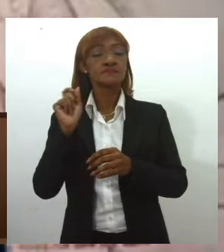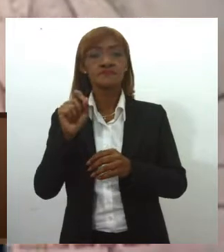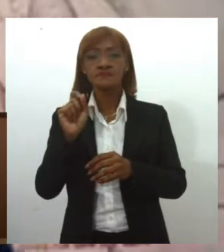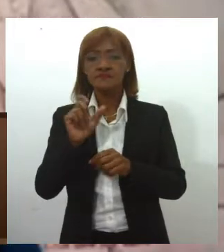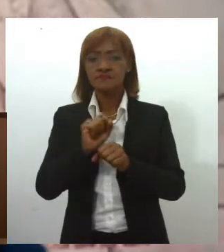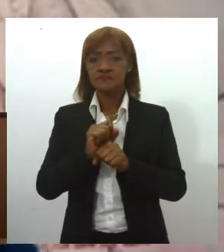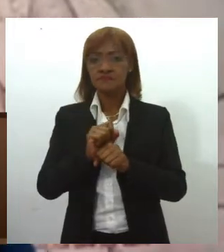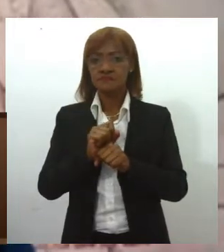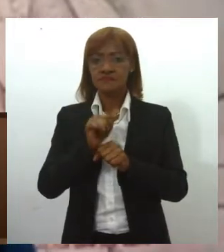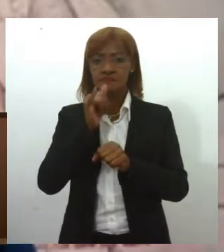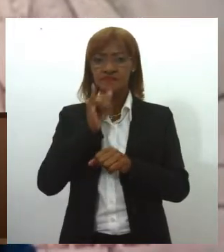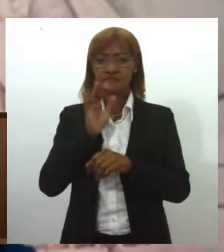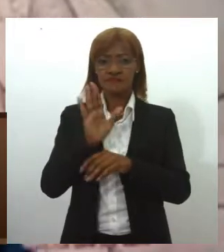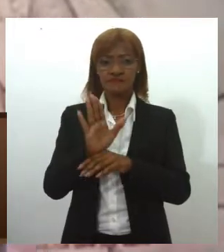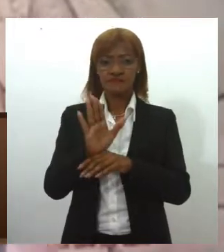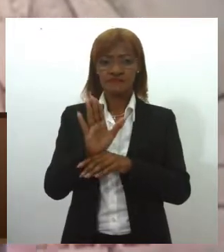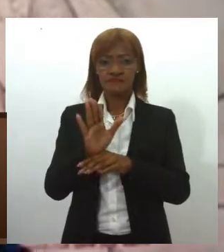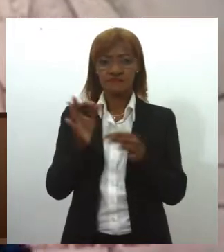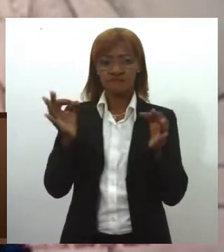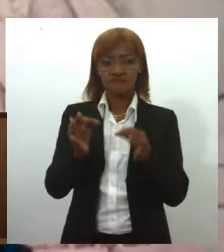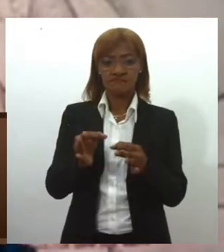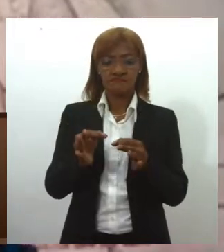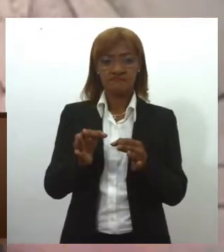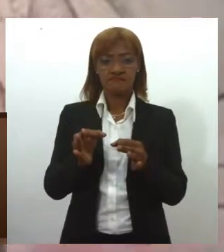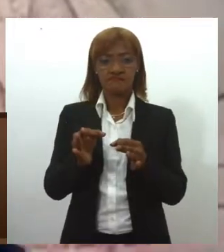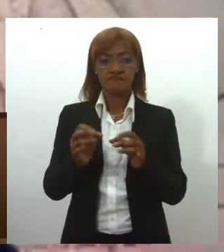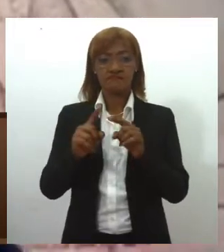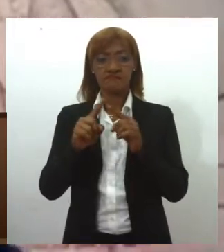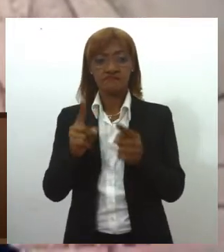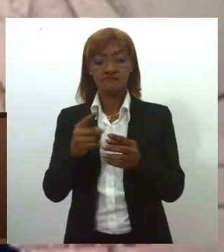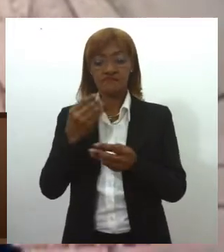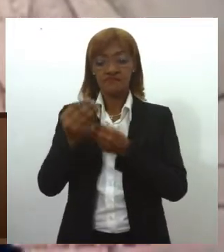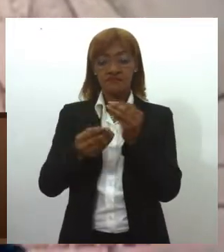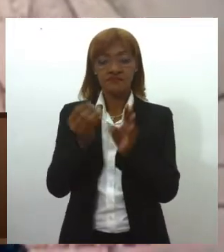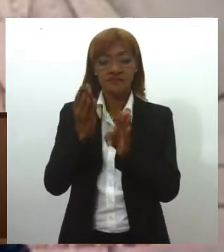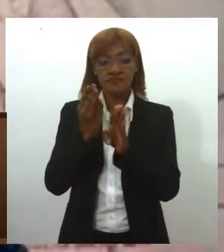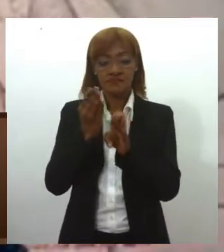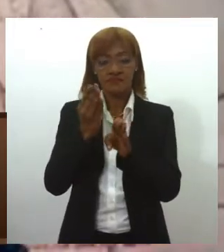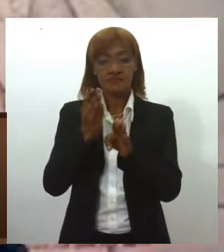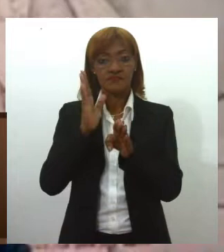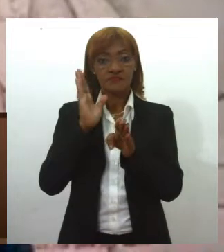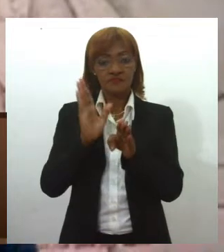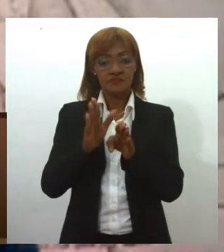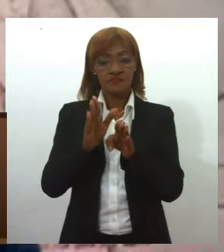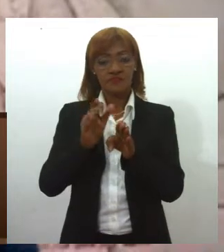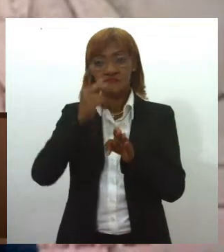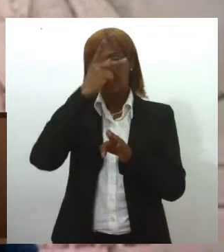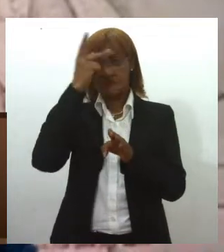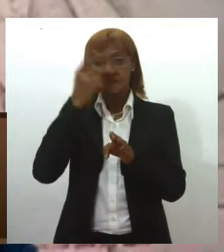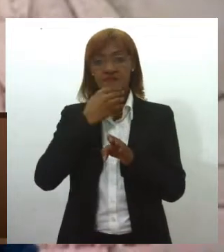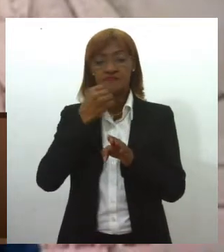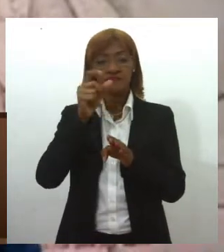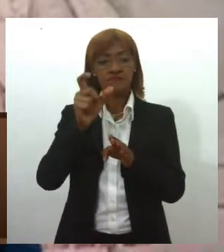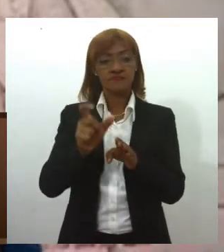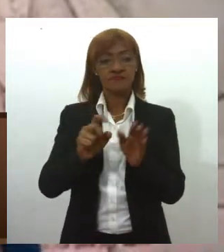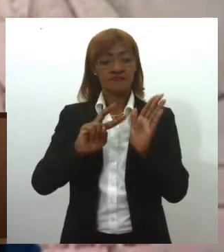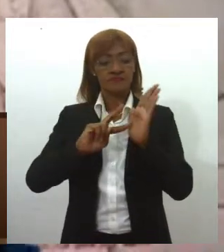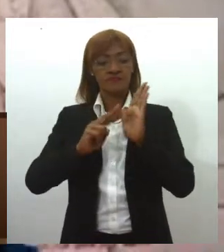dizer tratamento, mas de segmento, né, de abordagem terapêutica do paciente, que